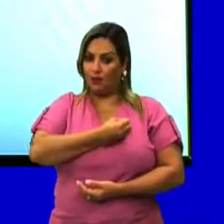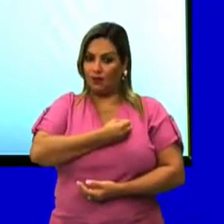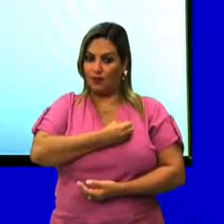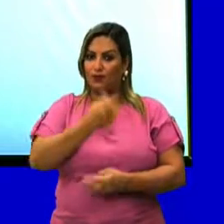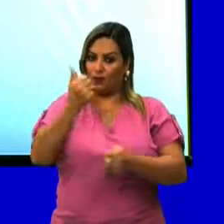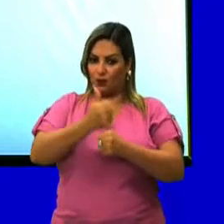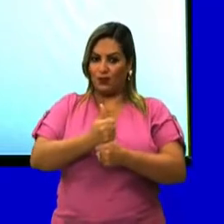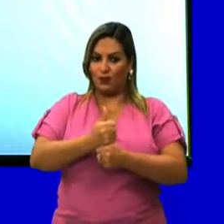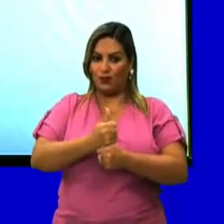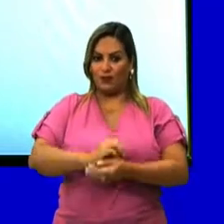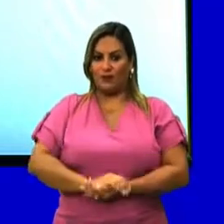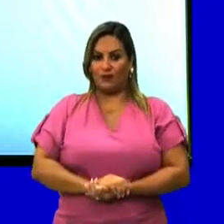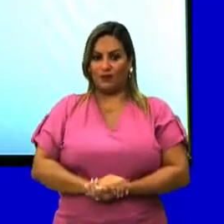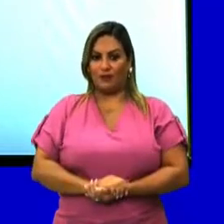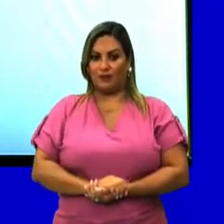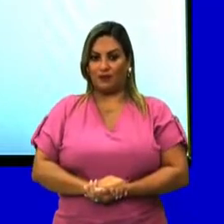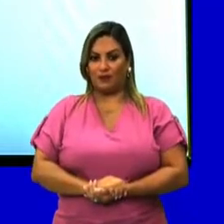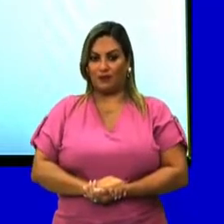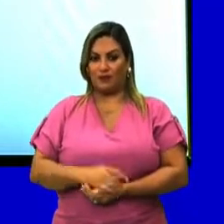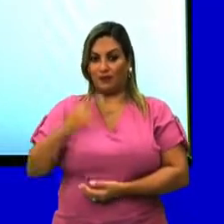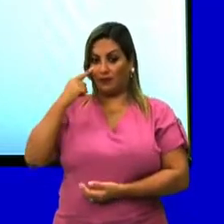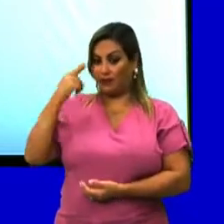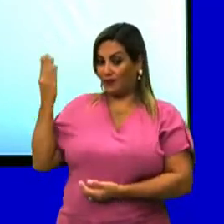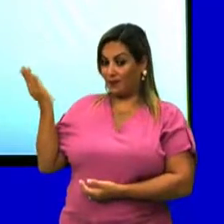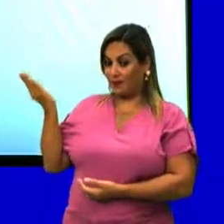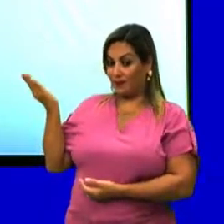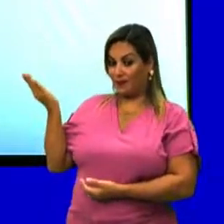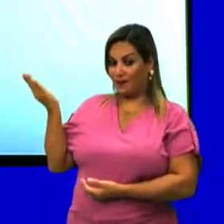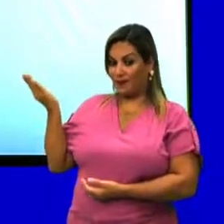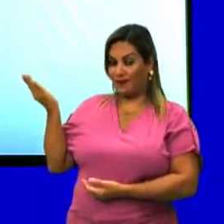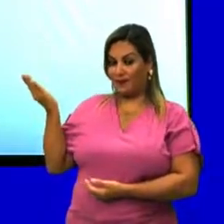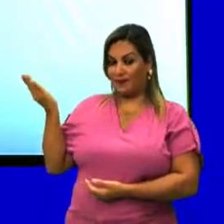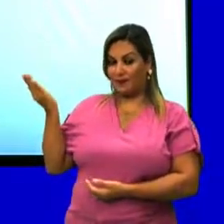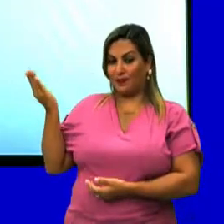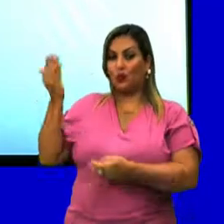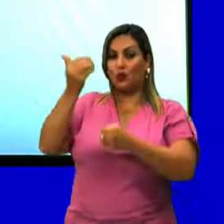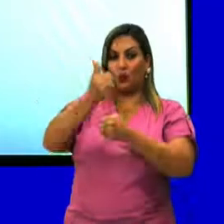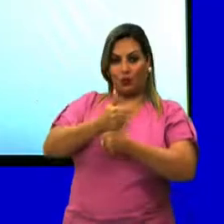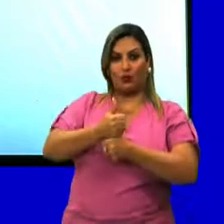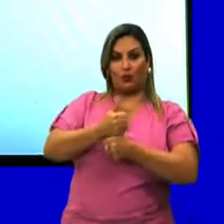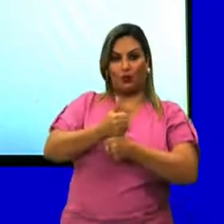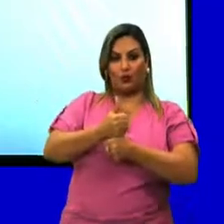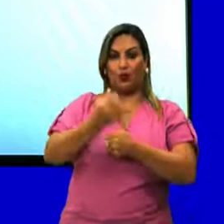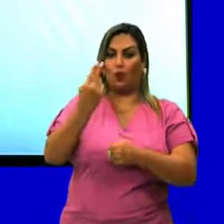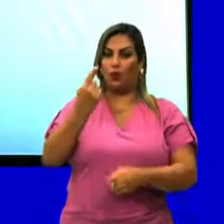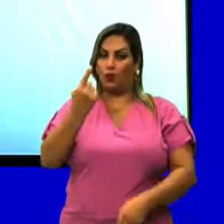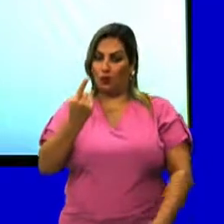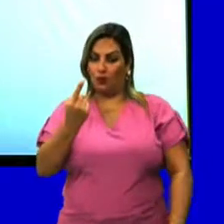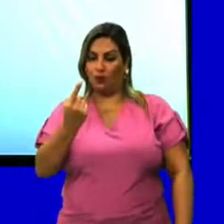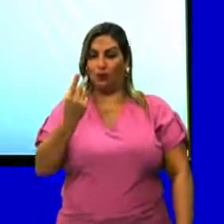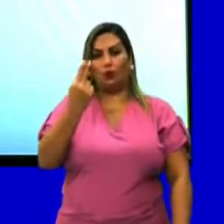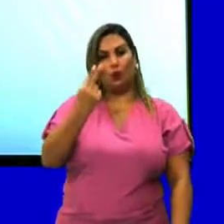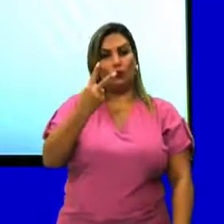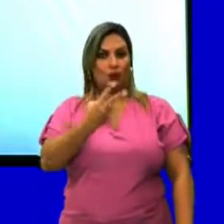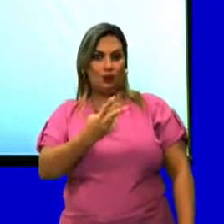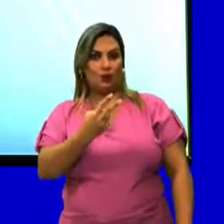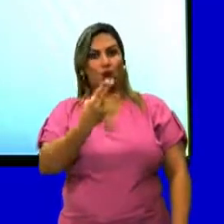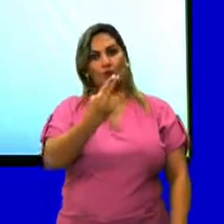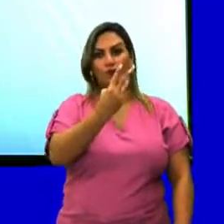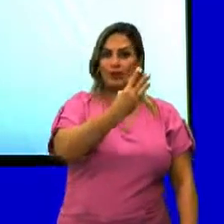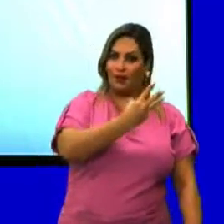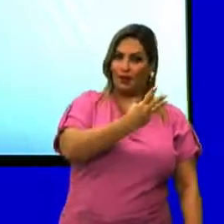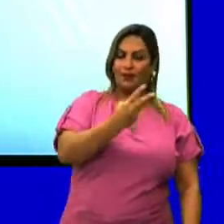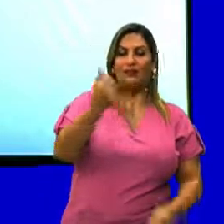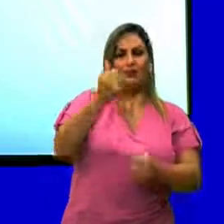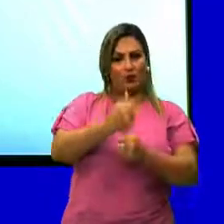Então vamos lá então vou fazer isso aqui ó olha lá ó quê que eu fiz no lugar do um dois